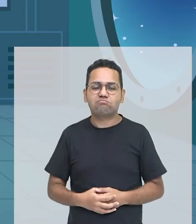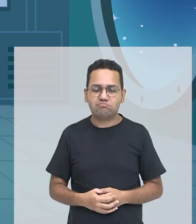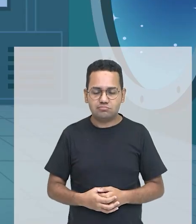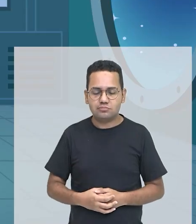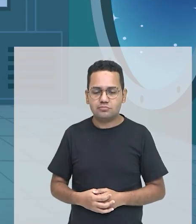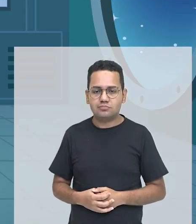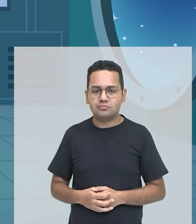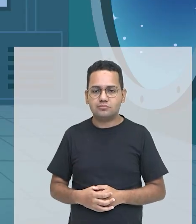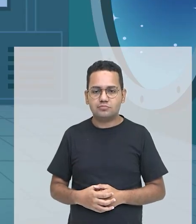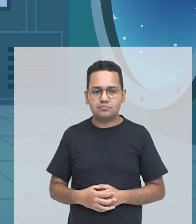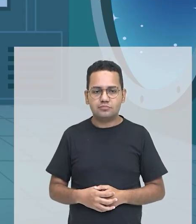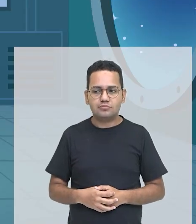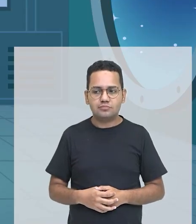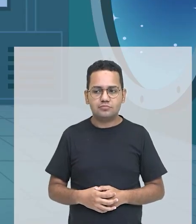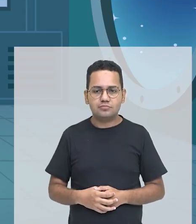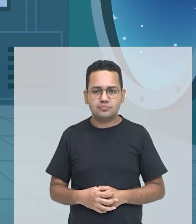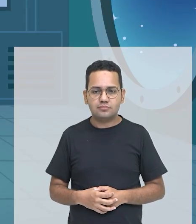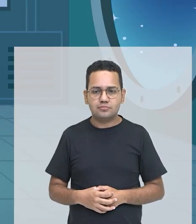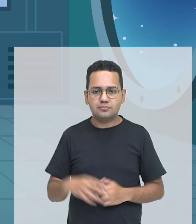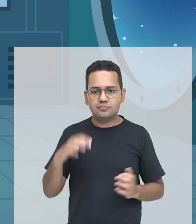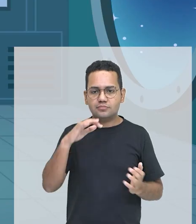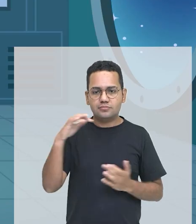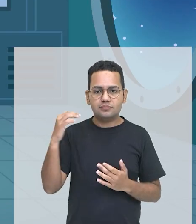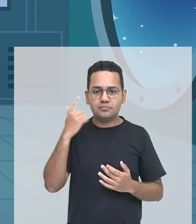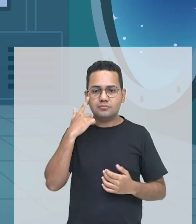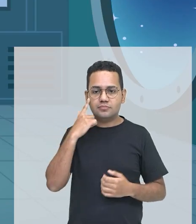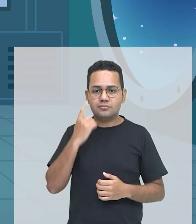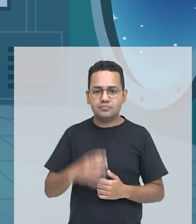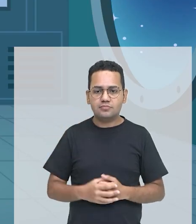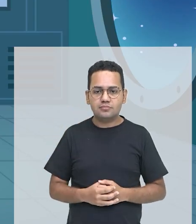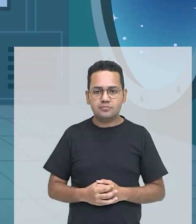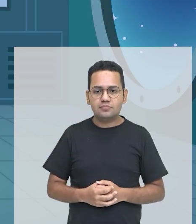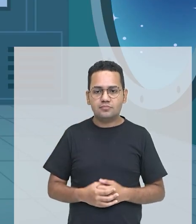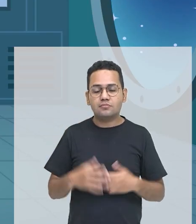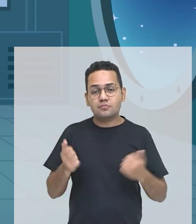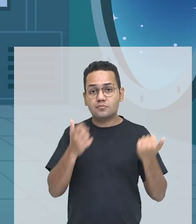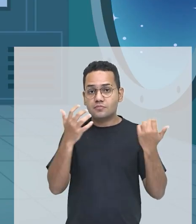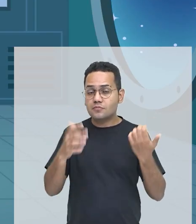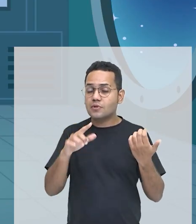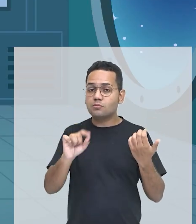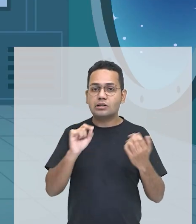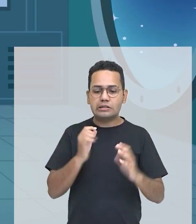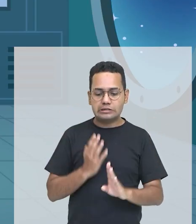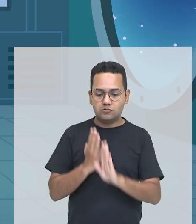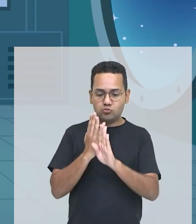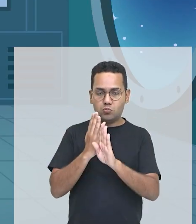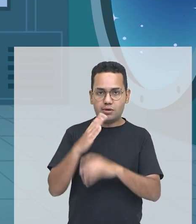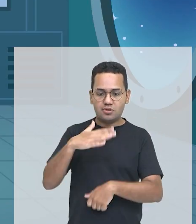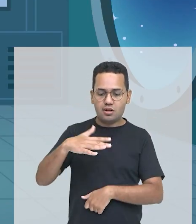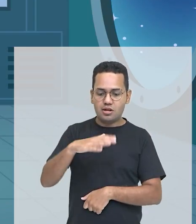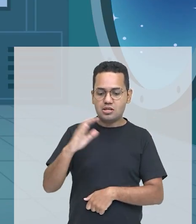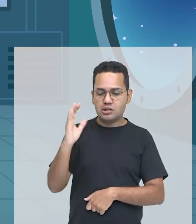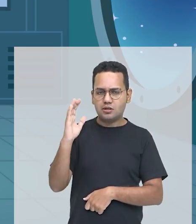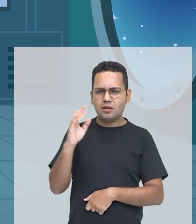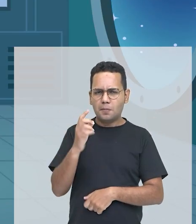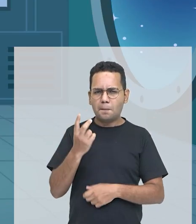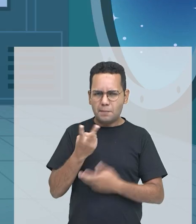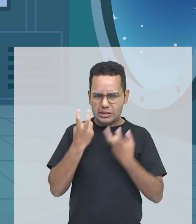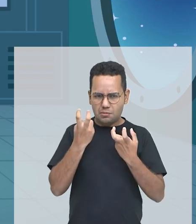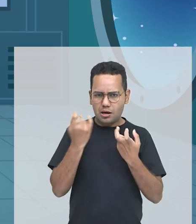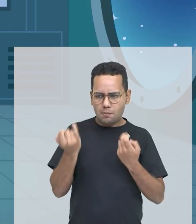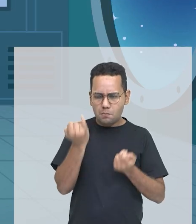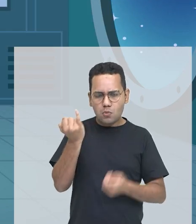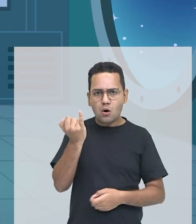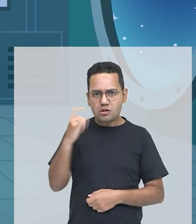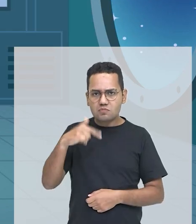Continuando, então, com essas estratégias de leitura, né? Nós estamos falando aí de descobertas científicas. Repare na importância que tem a língua inglesa para